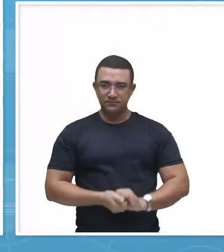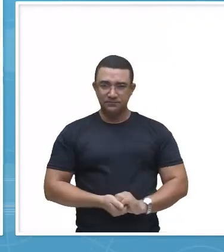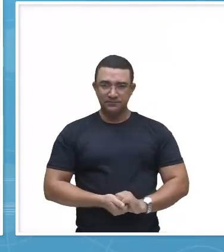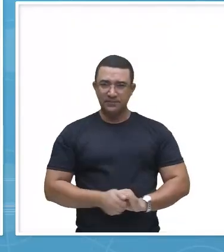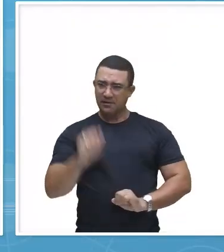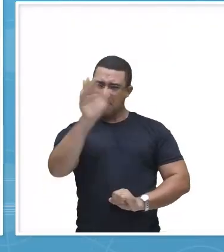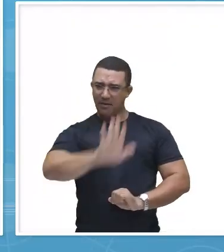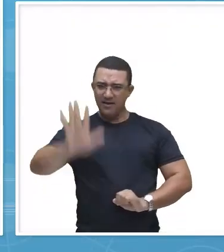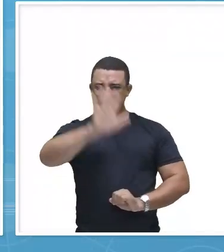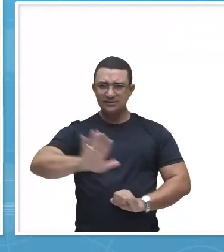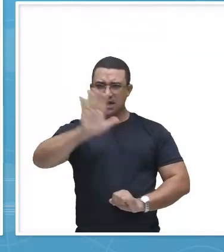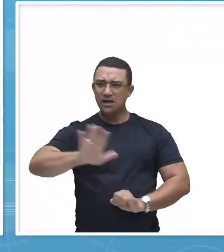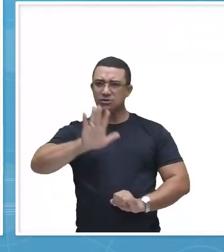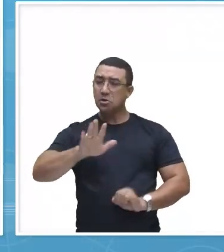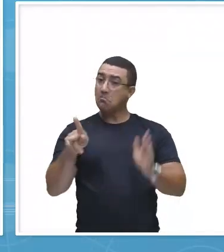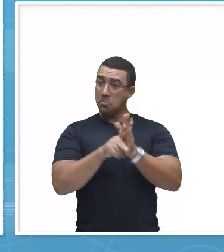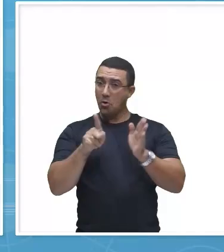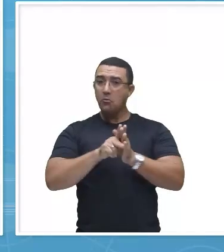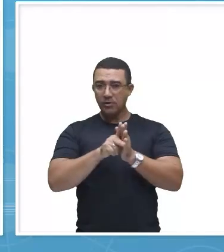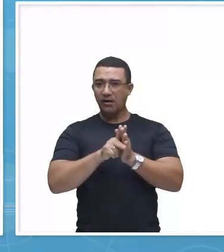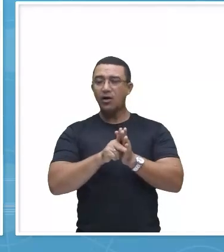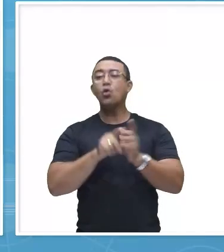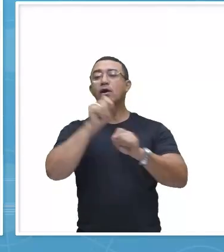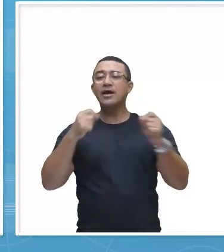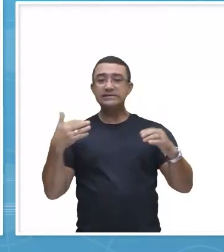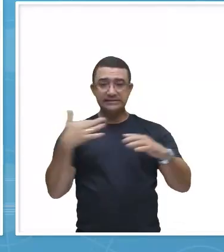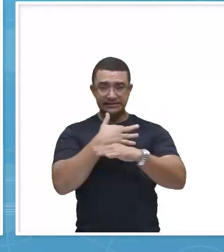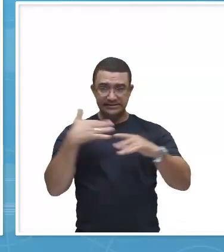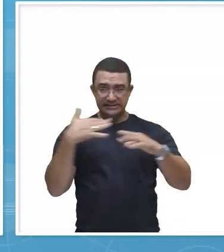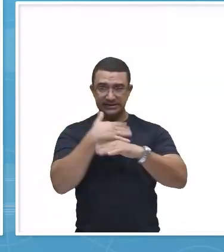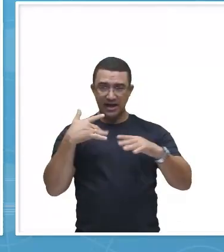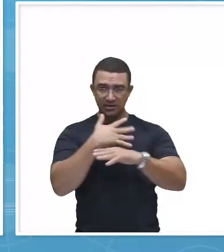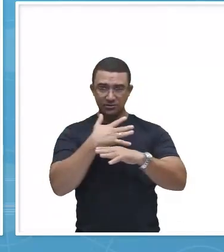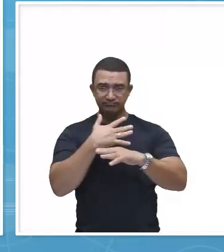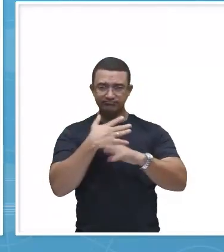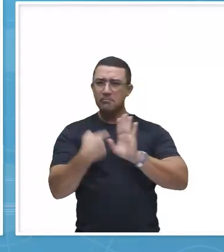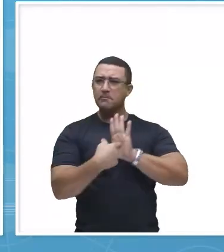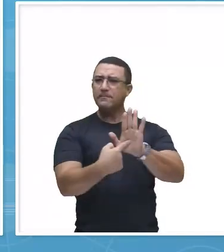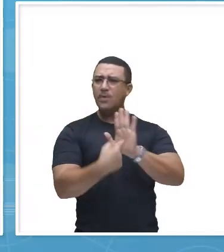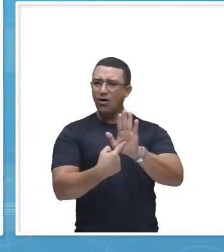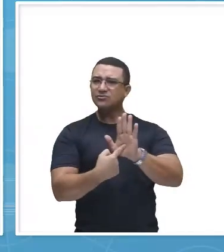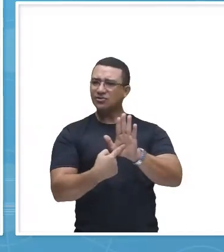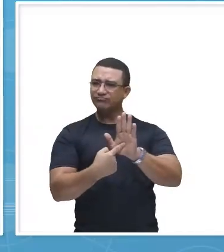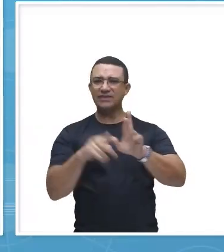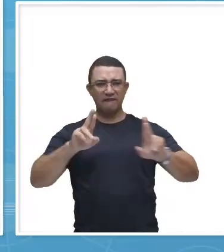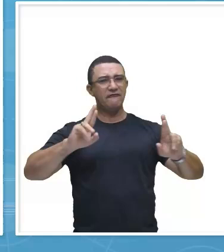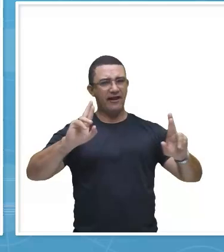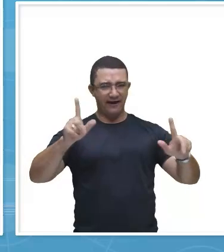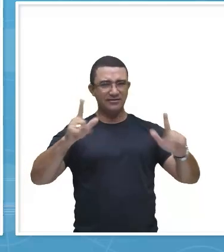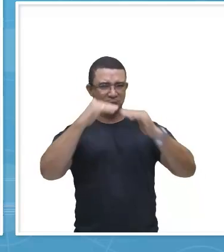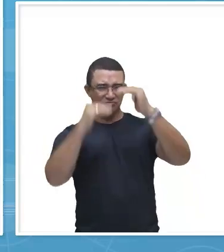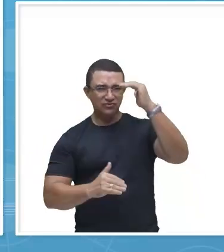uma paisagem urbana, nesse caso. E essa paisagem urbana mostra as desigualdades. Nós